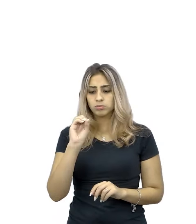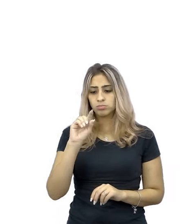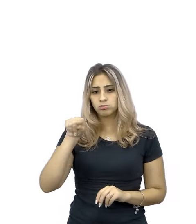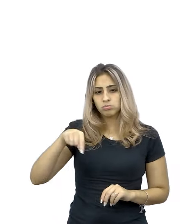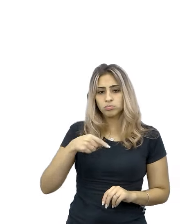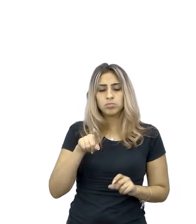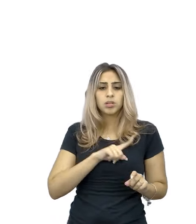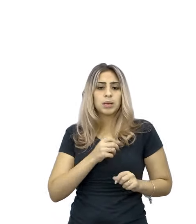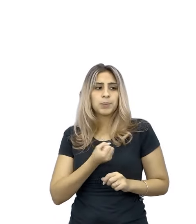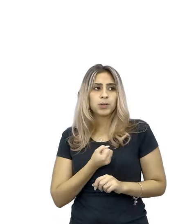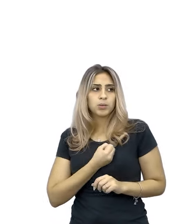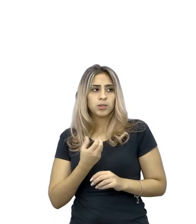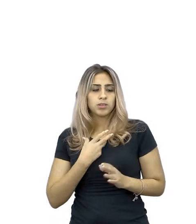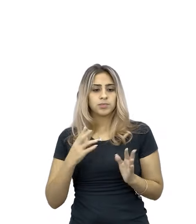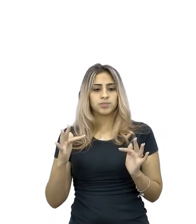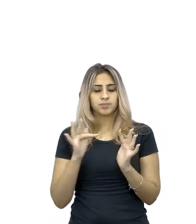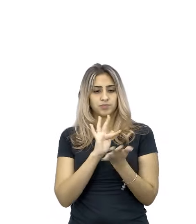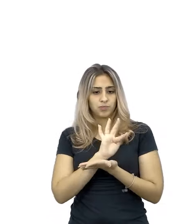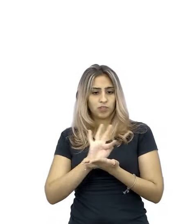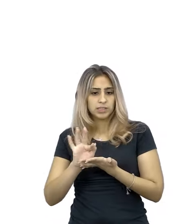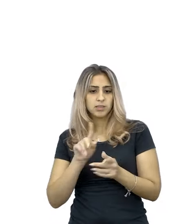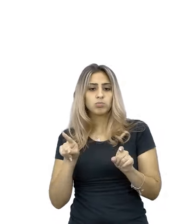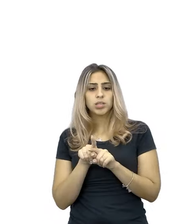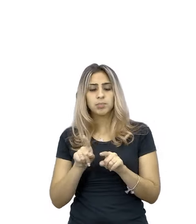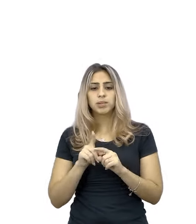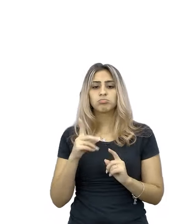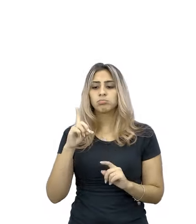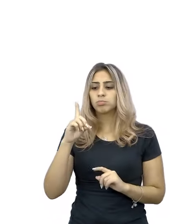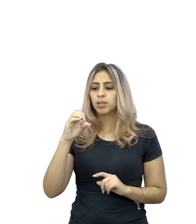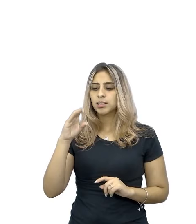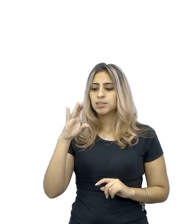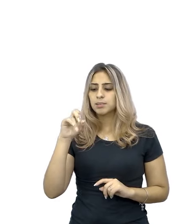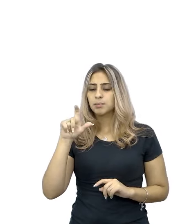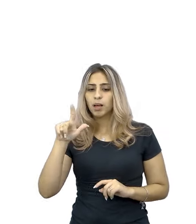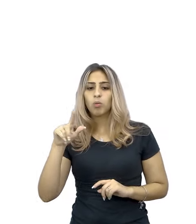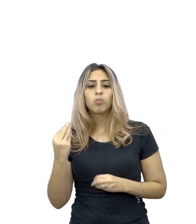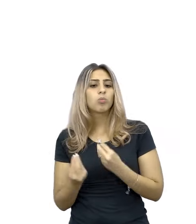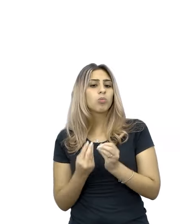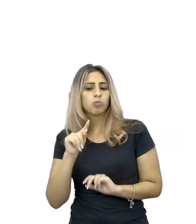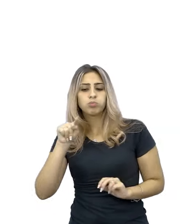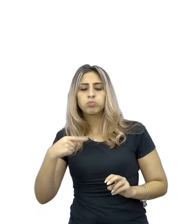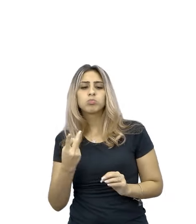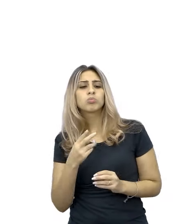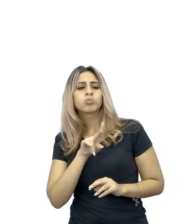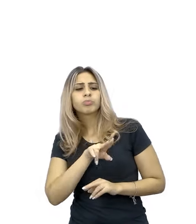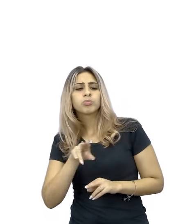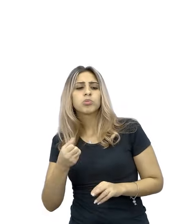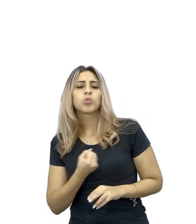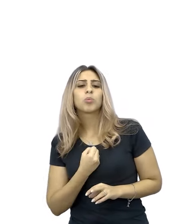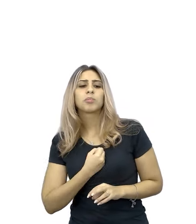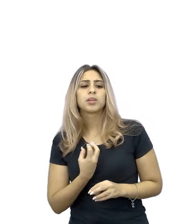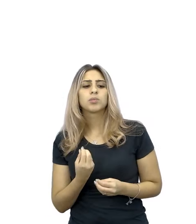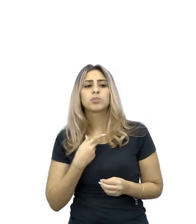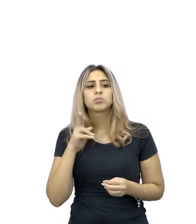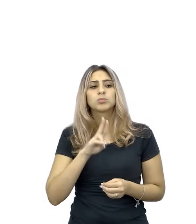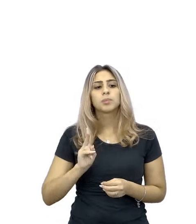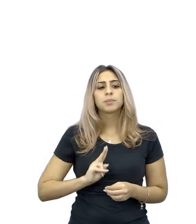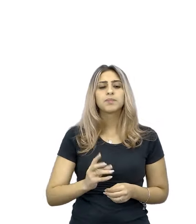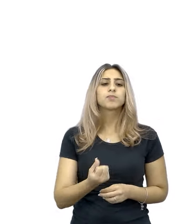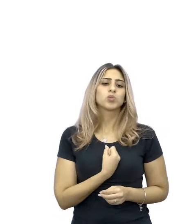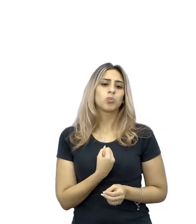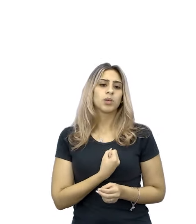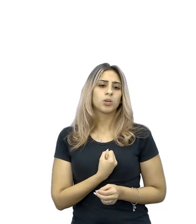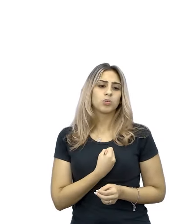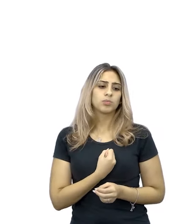os números na forma fracionária, na forma decimal. Para que eu utilizo cada forma de número? Por que eu não utilizo sempre o mesmo número,